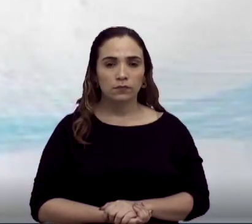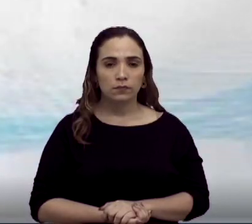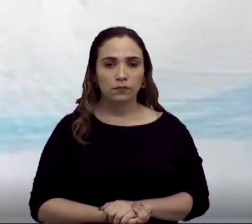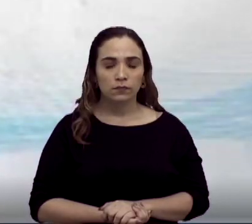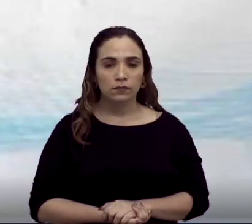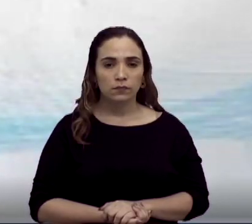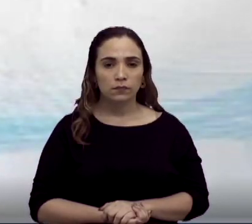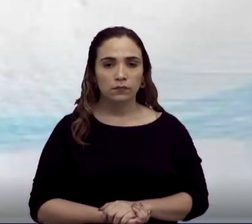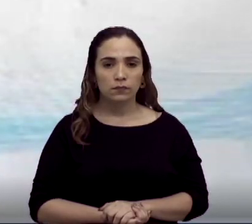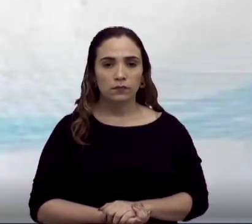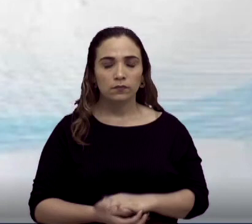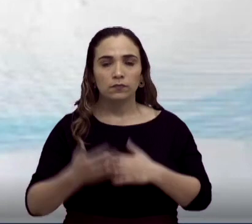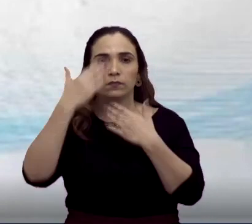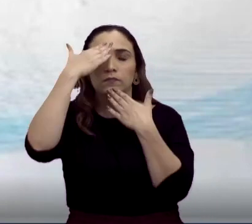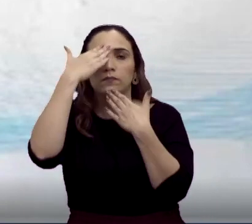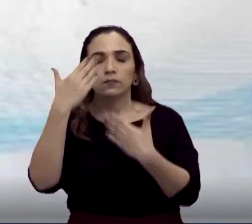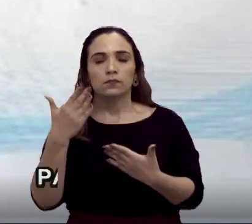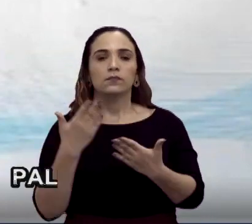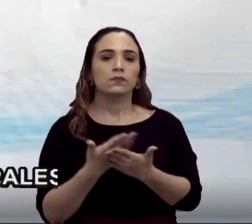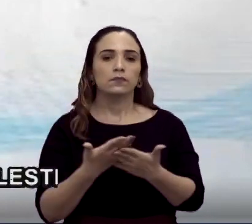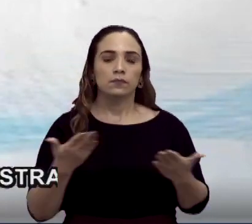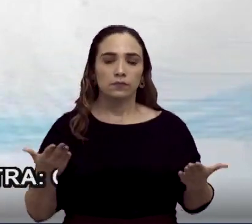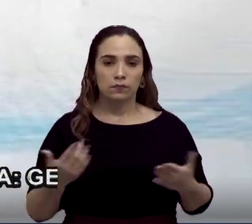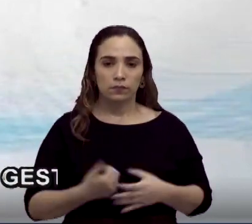Queria agradecer, né?